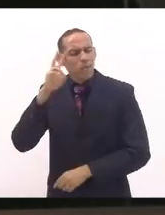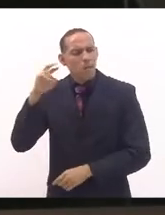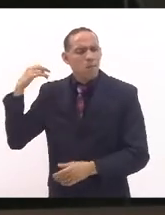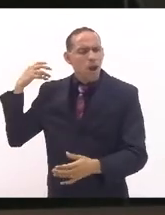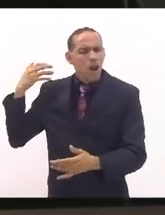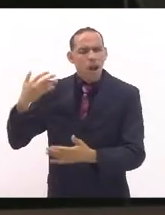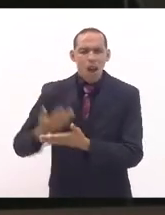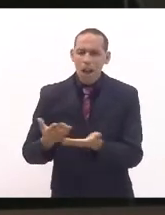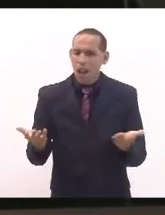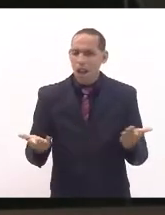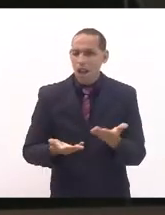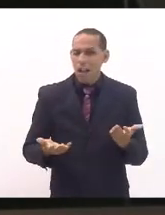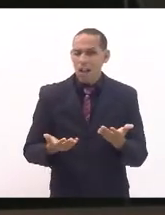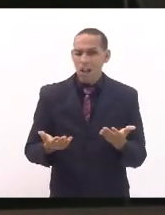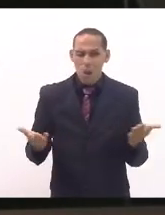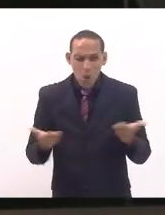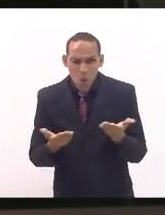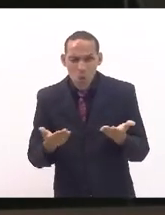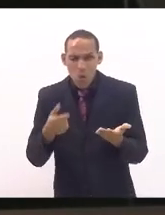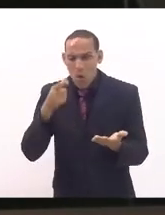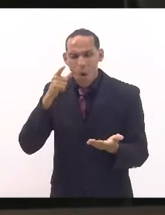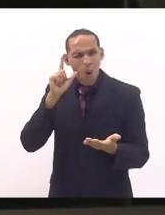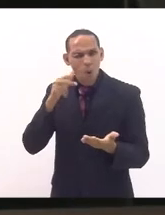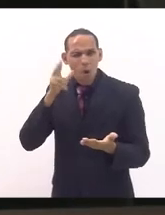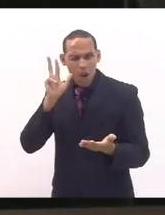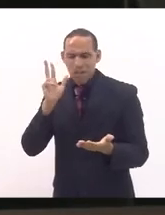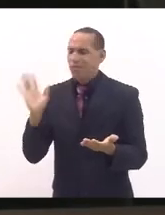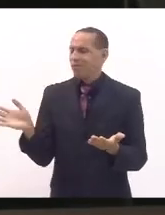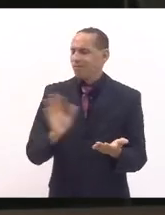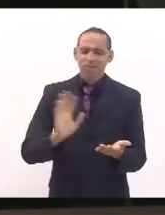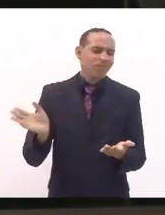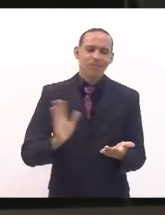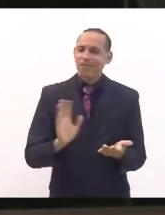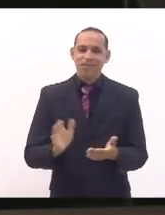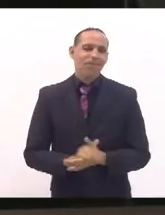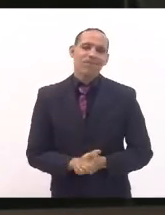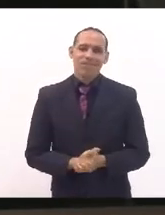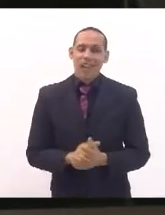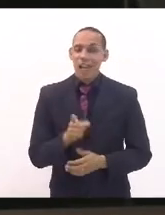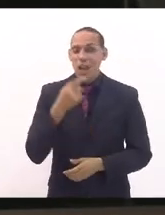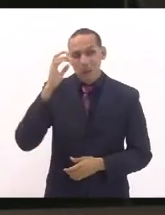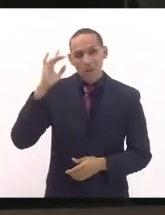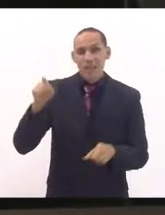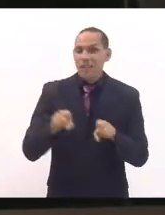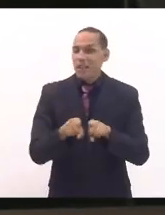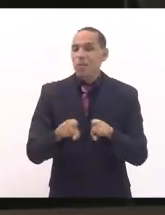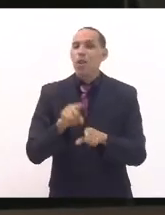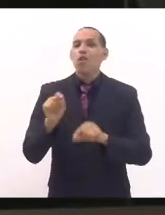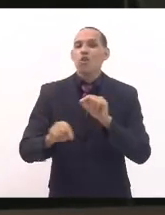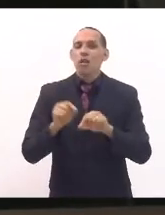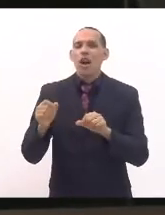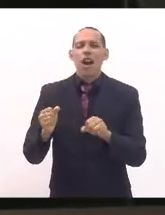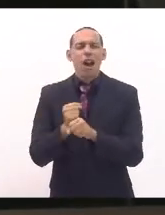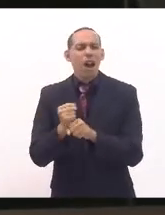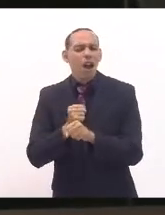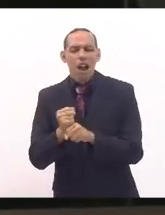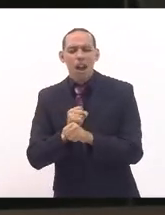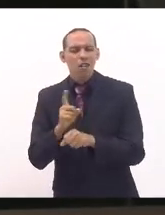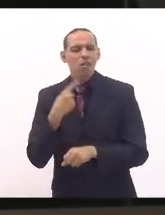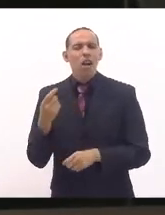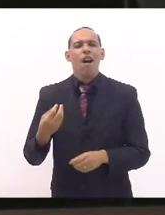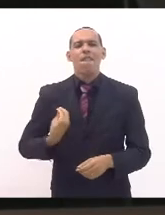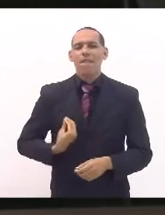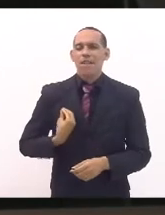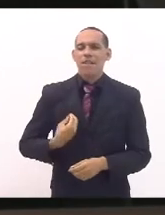Não é de hoje, não é de ontem, não é de anteontem. Quando a gente pensa também nos anos de chumbo que vivemos,